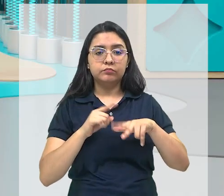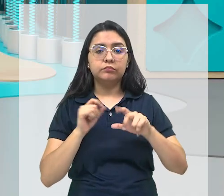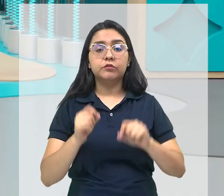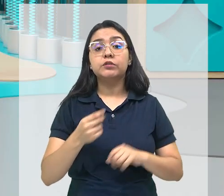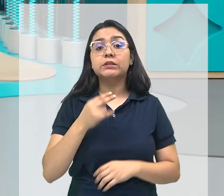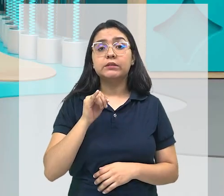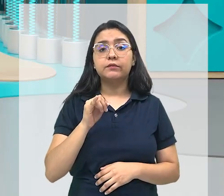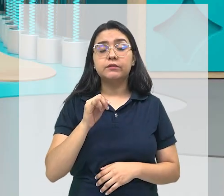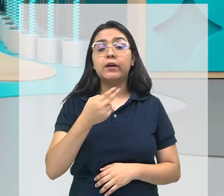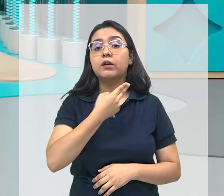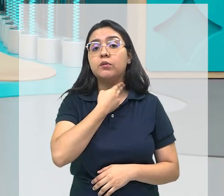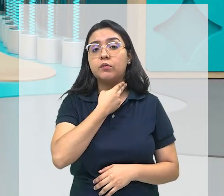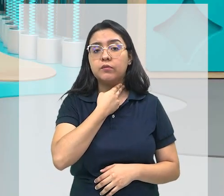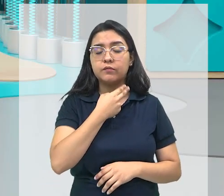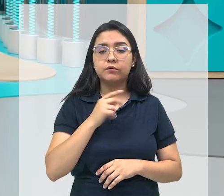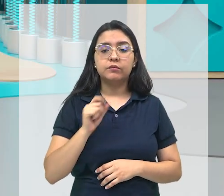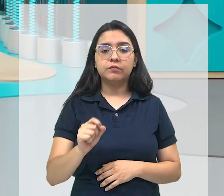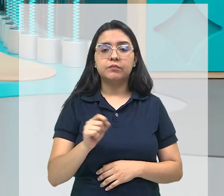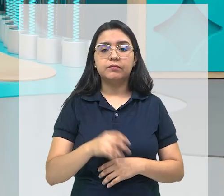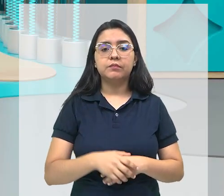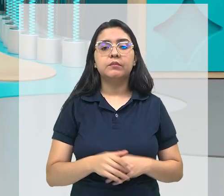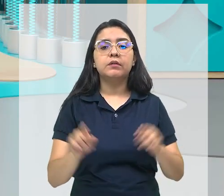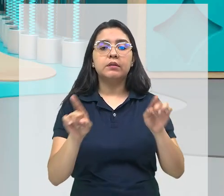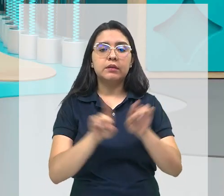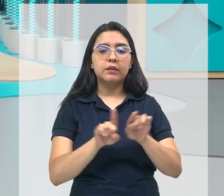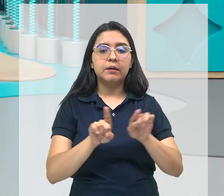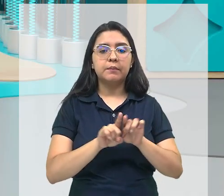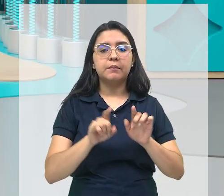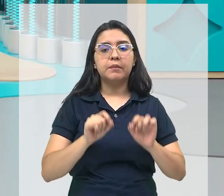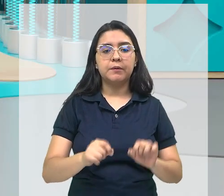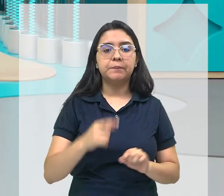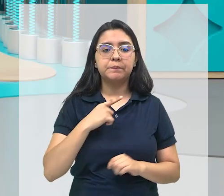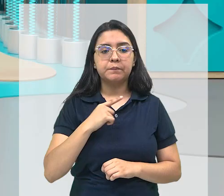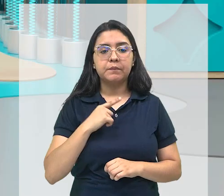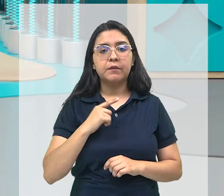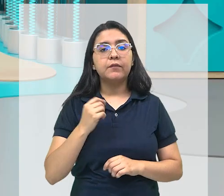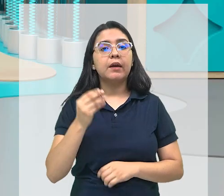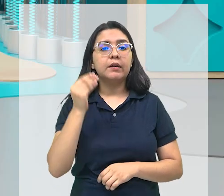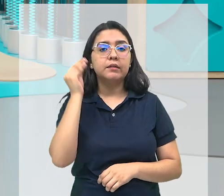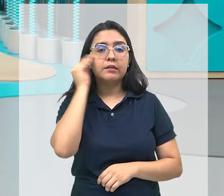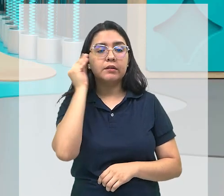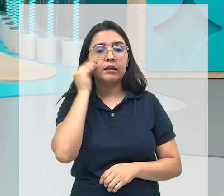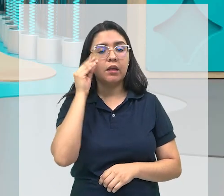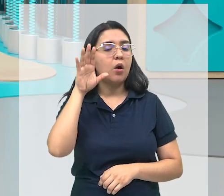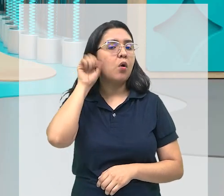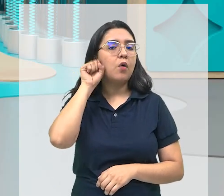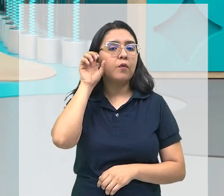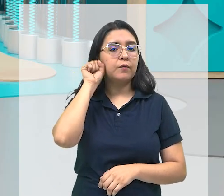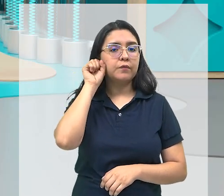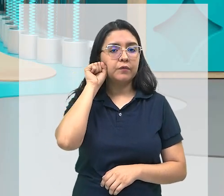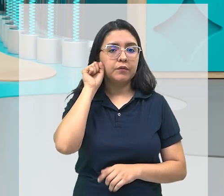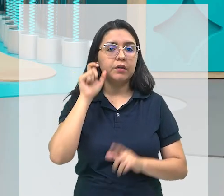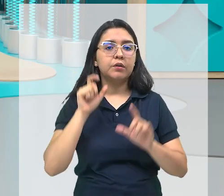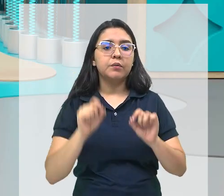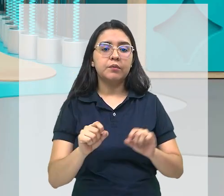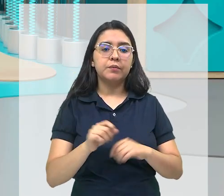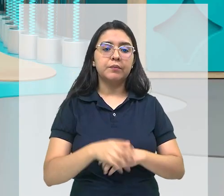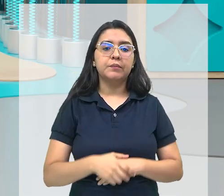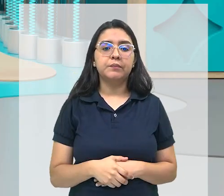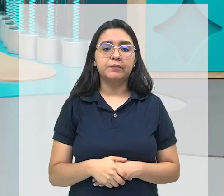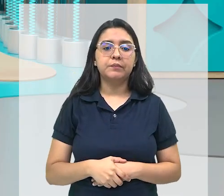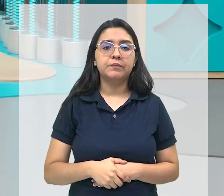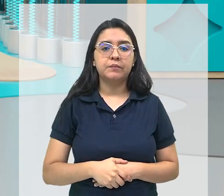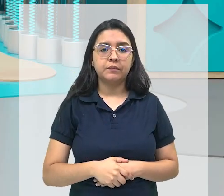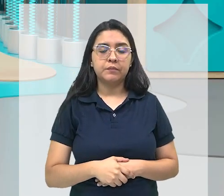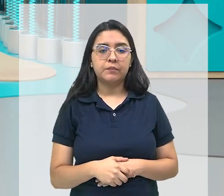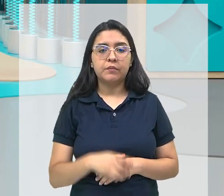a carótida, você vai também inclinar sua cabeça bem próximo do ouvido da vítima,